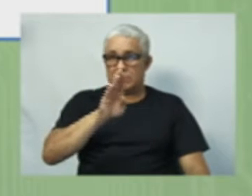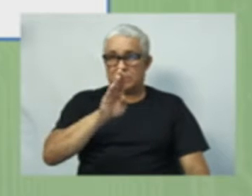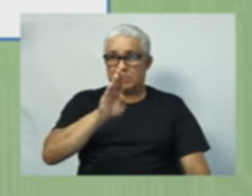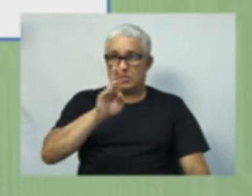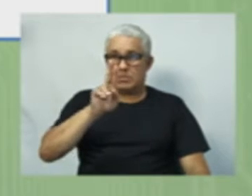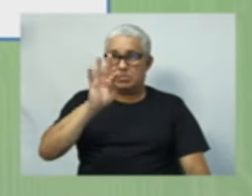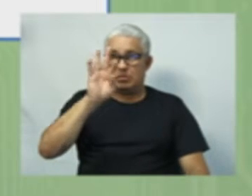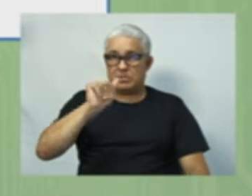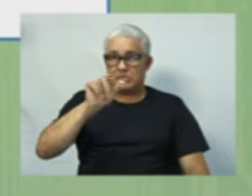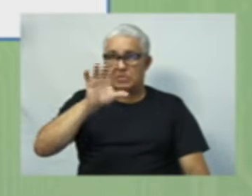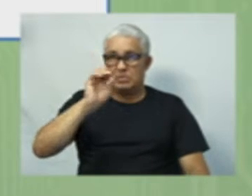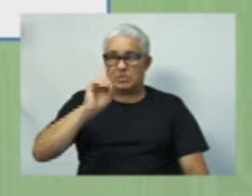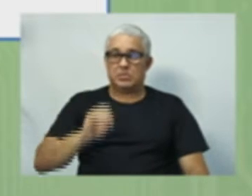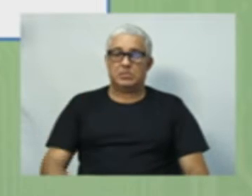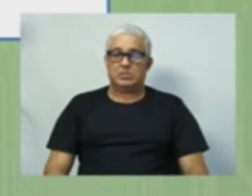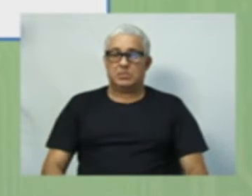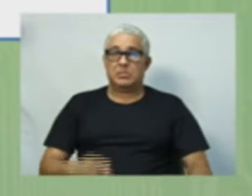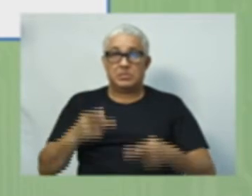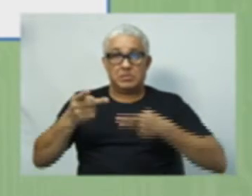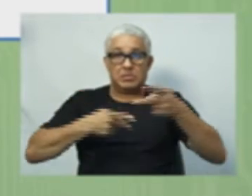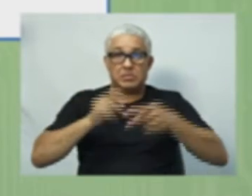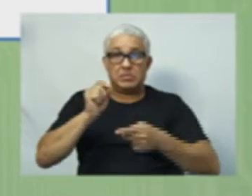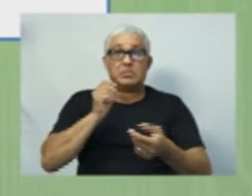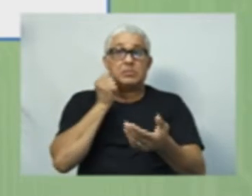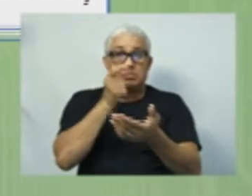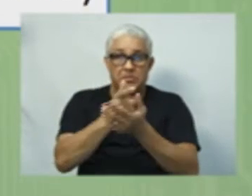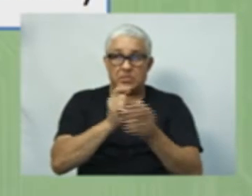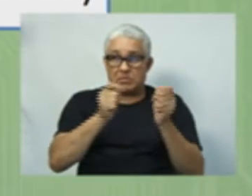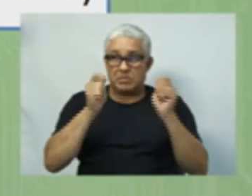vai pagar de tributos.